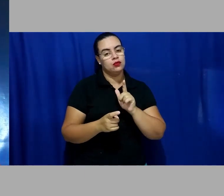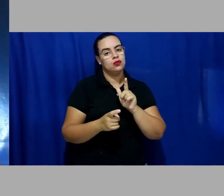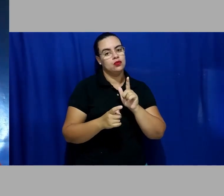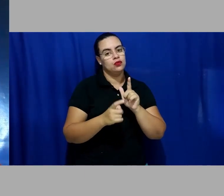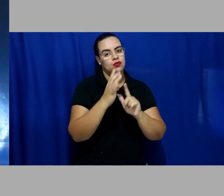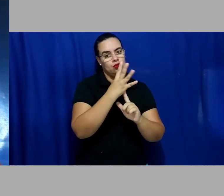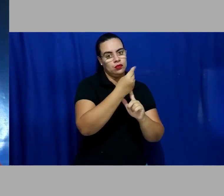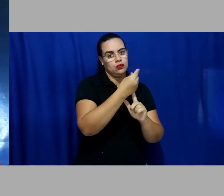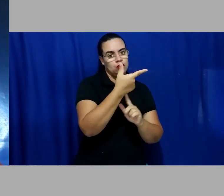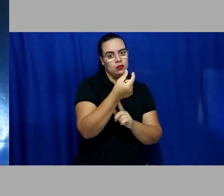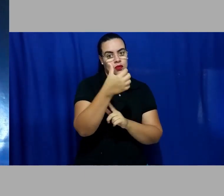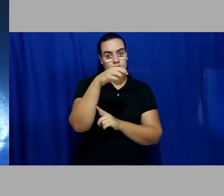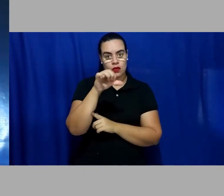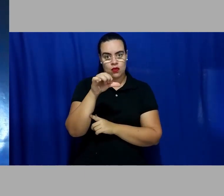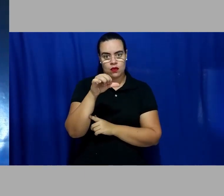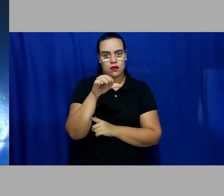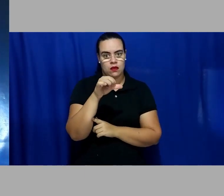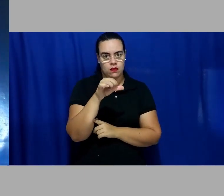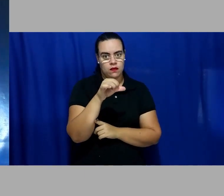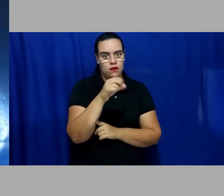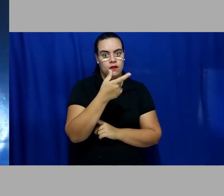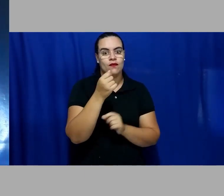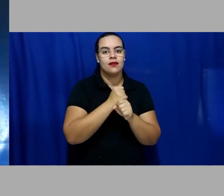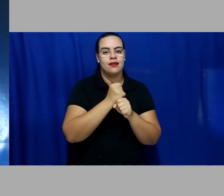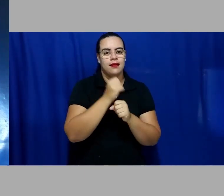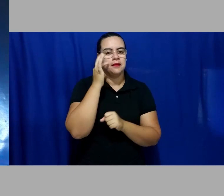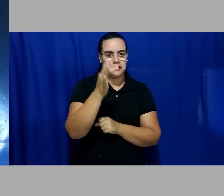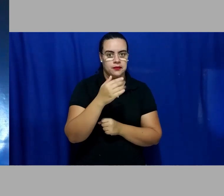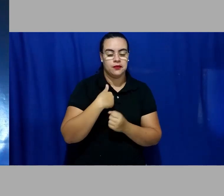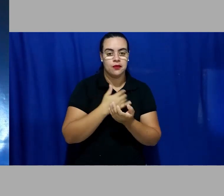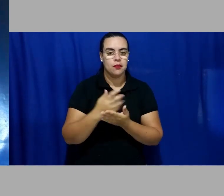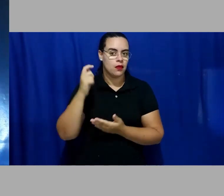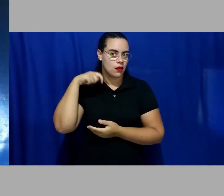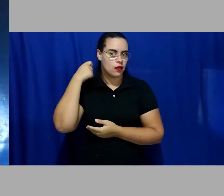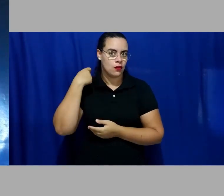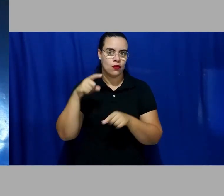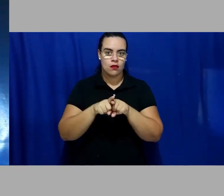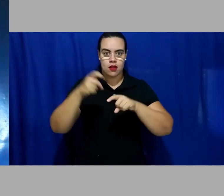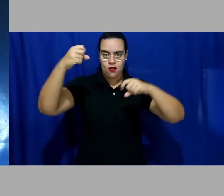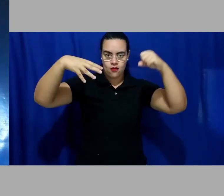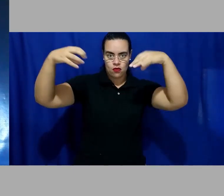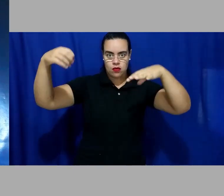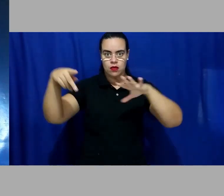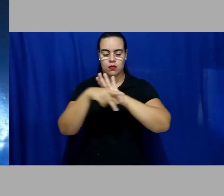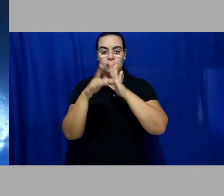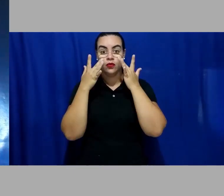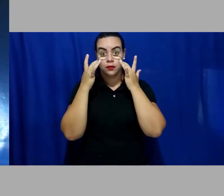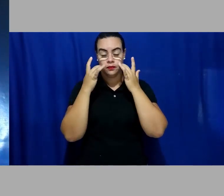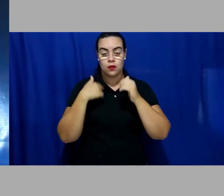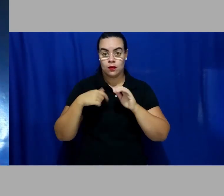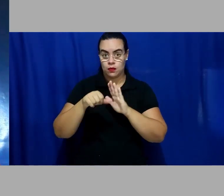artística 20 anos depois, em 2009, quando eu entrei na companhia de teatro Sátiros, como ator e iluminador de